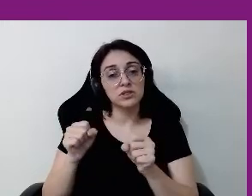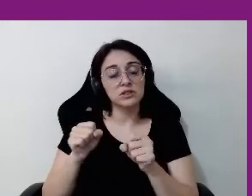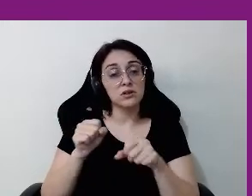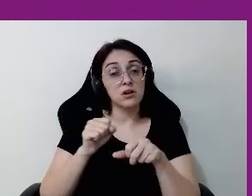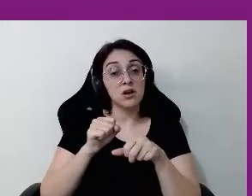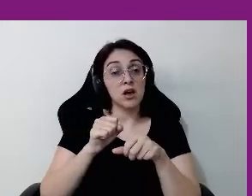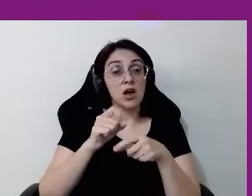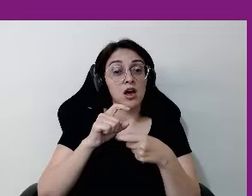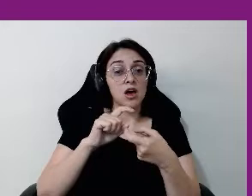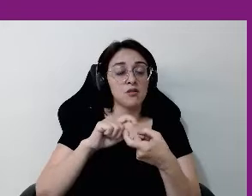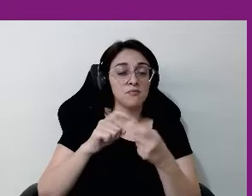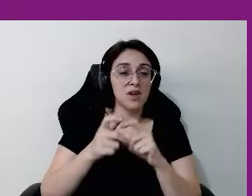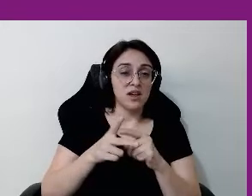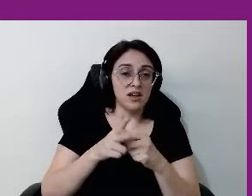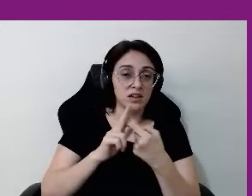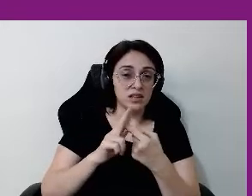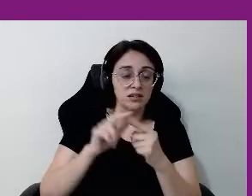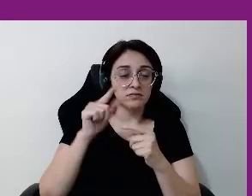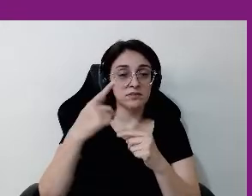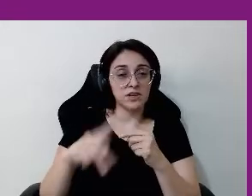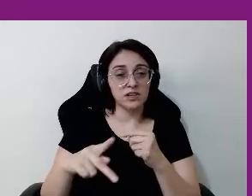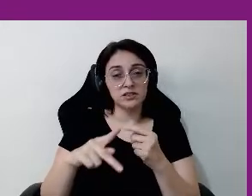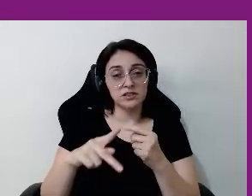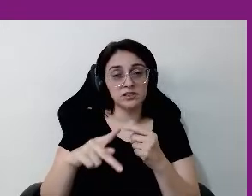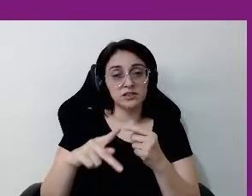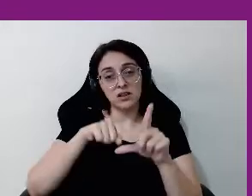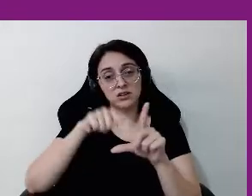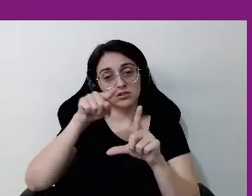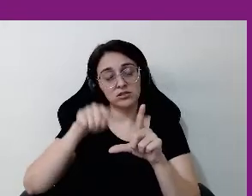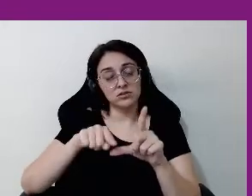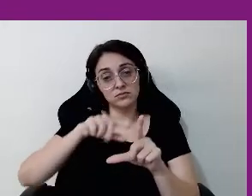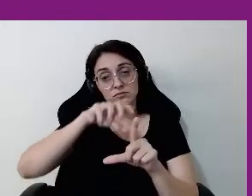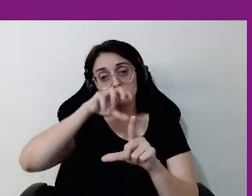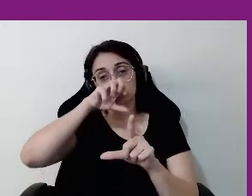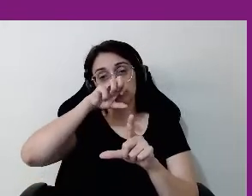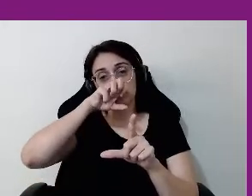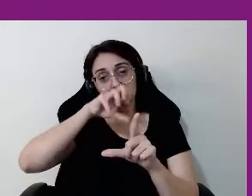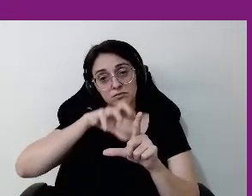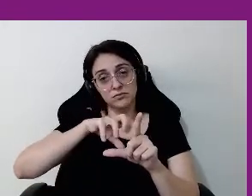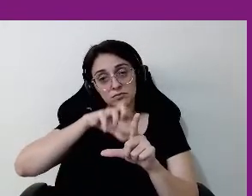e isso determinada pela taxa, né, pela frequência respiratória.